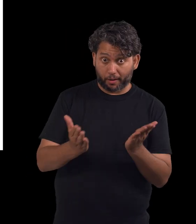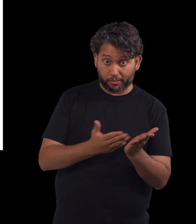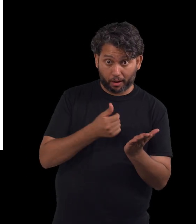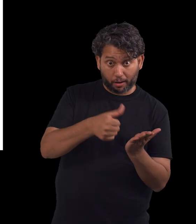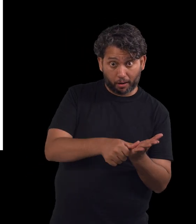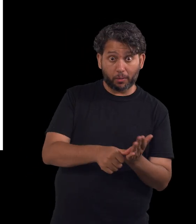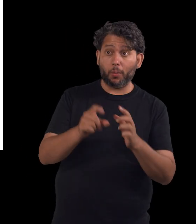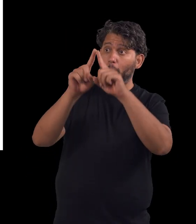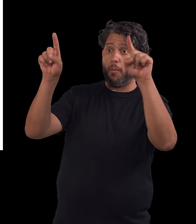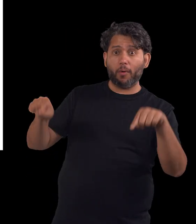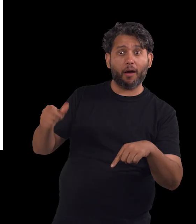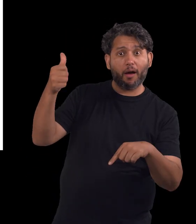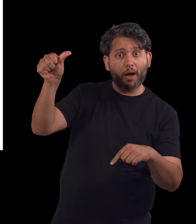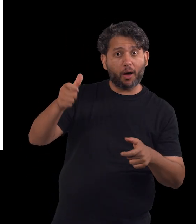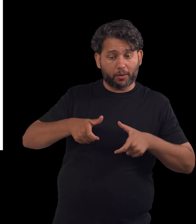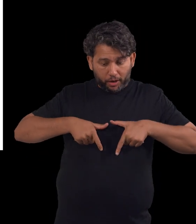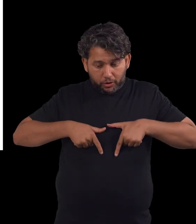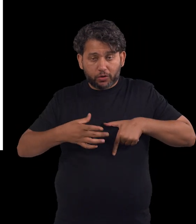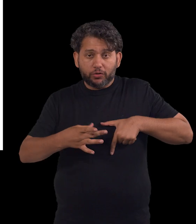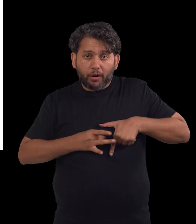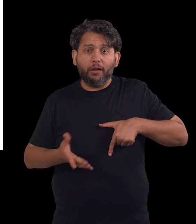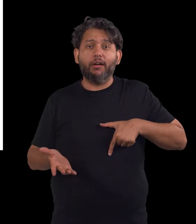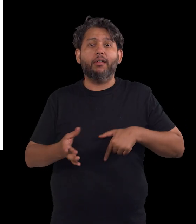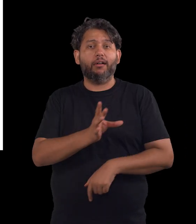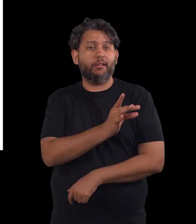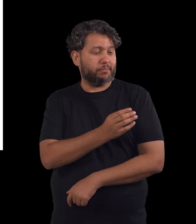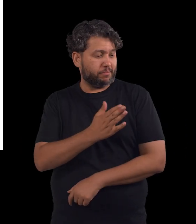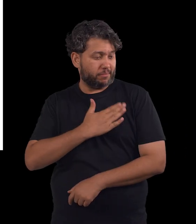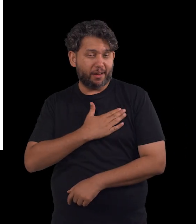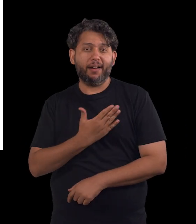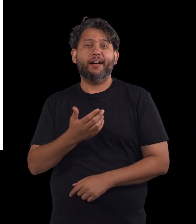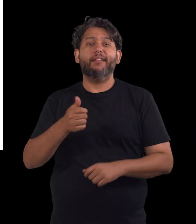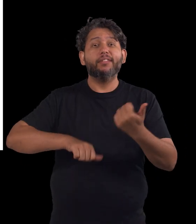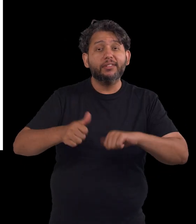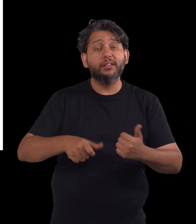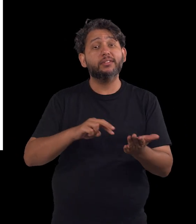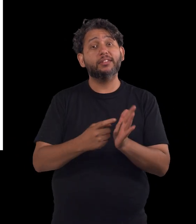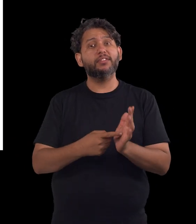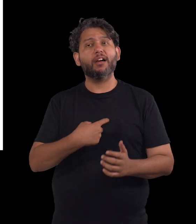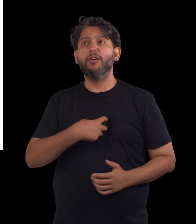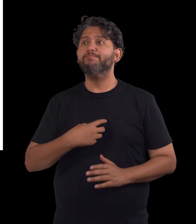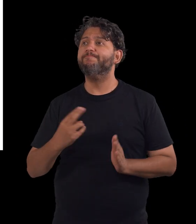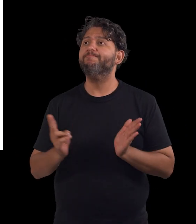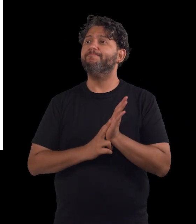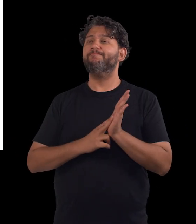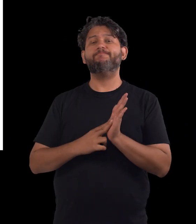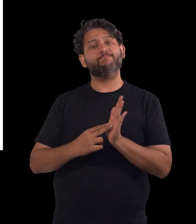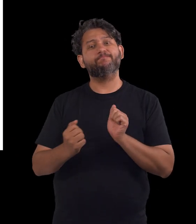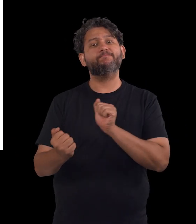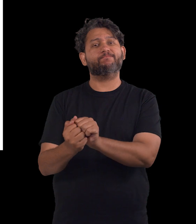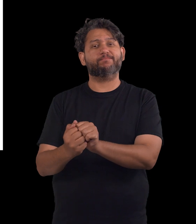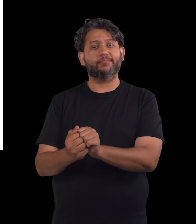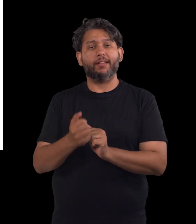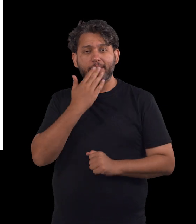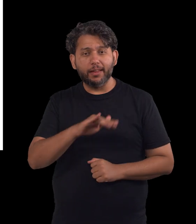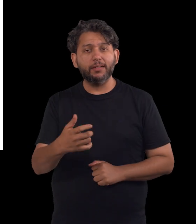em cadernos, murais, crachás ou avaliações, os adesivos se tornam pequenos símbolos de pertencimento, estimulando